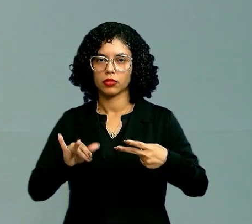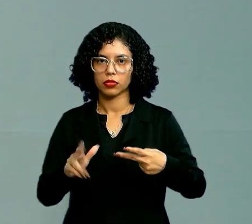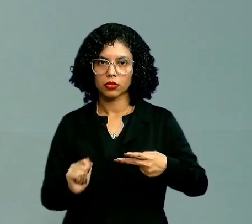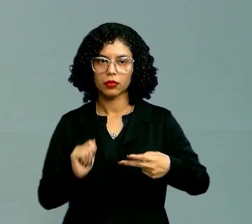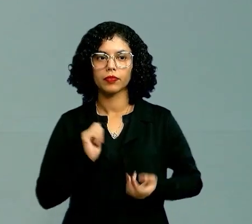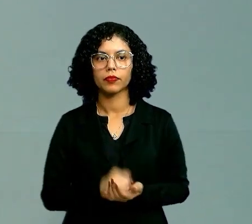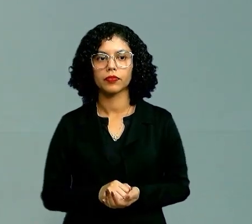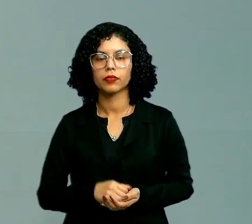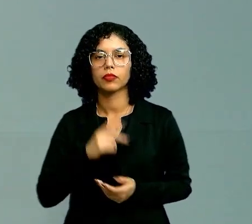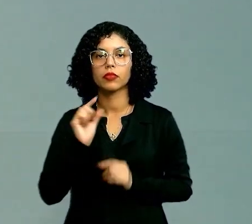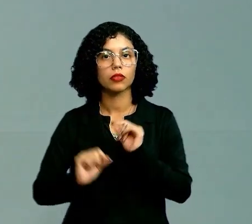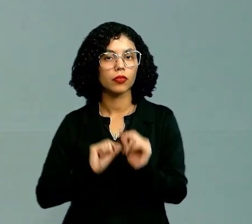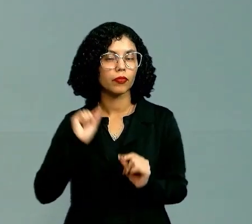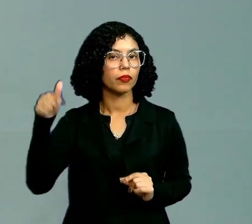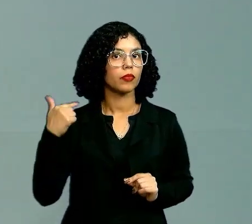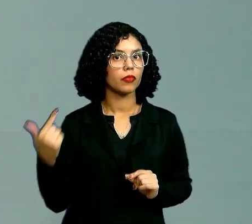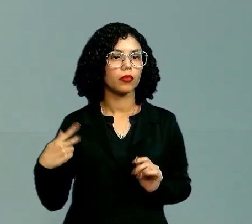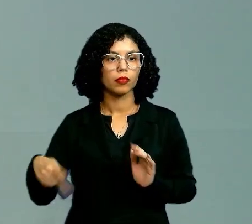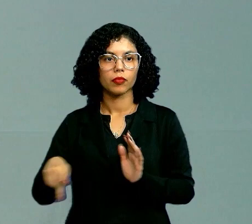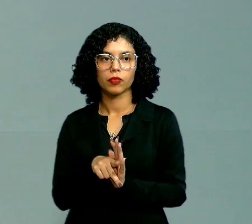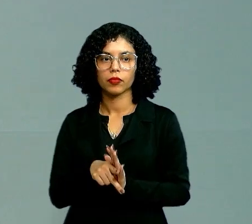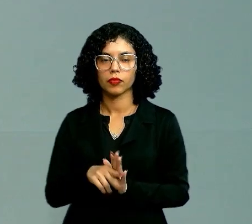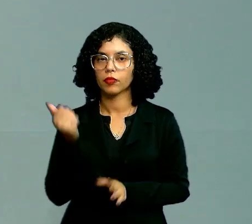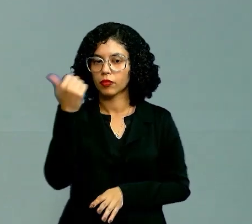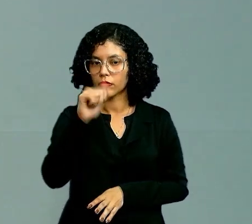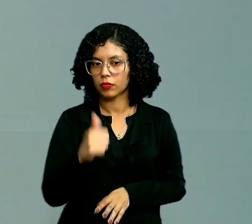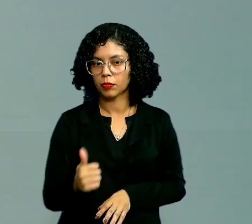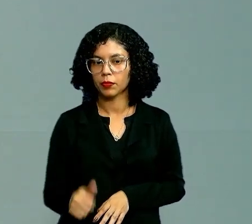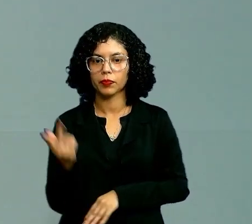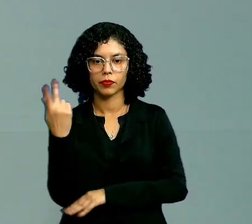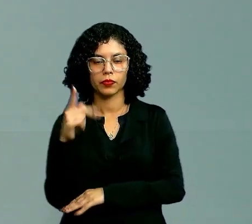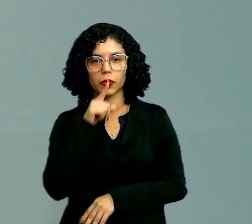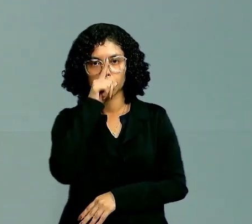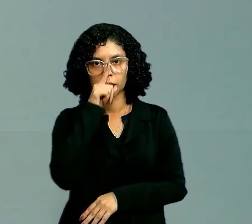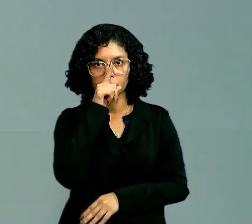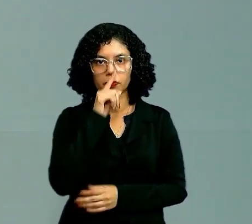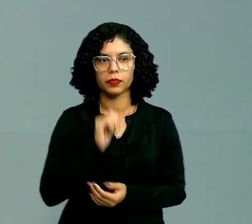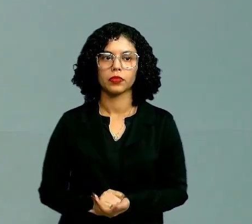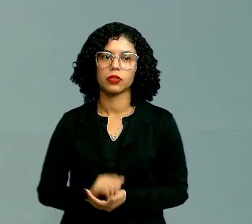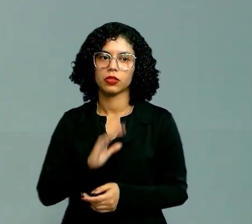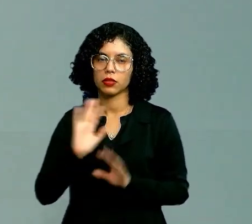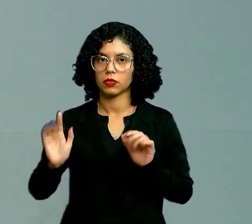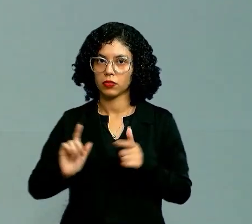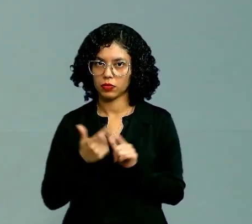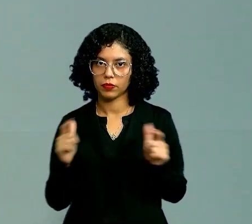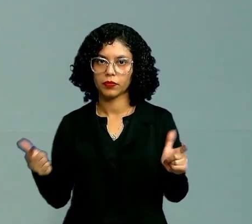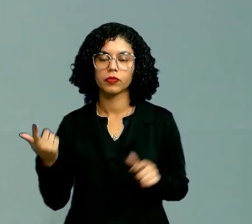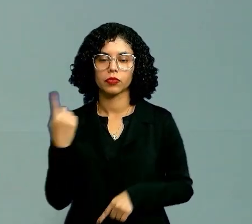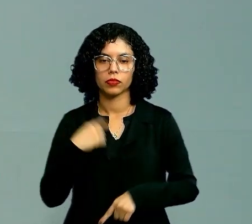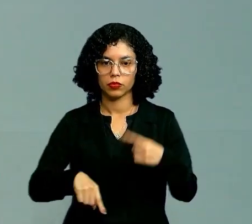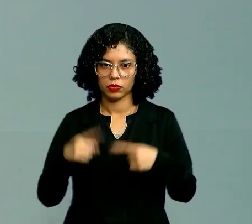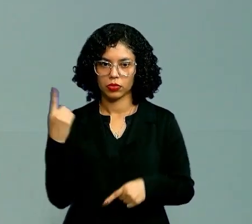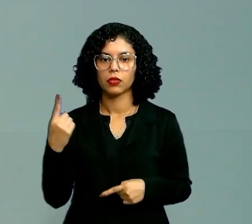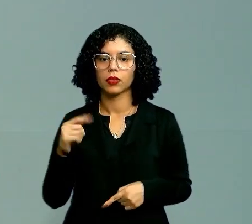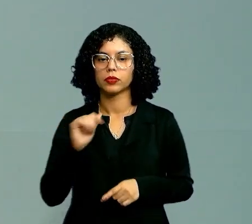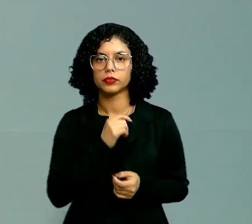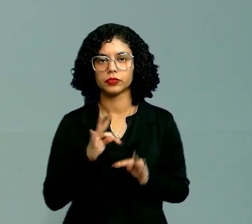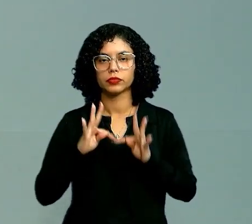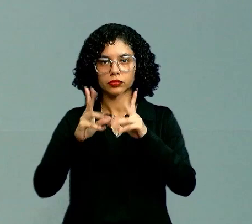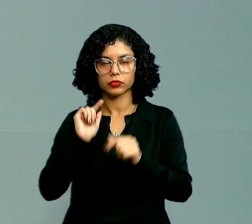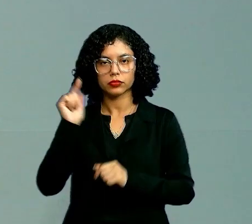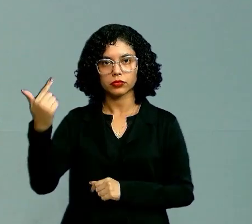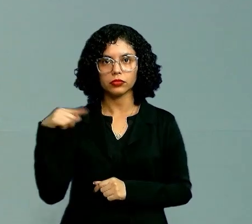prudência a prudência é aquela capacidade de avaliar os perigos e os êxitos de tudo aquilo que nós vamos